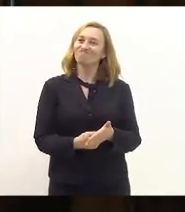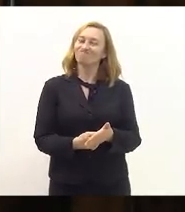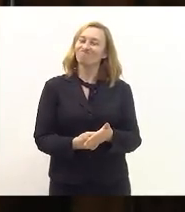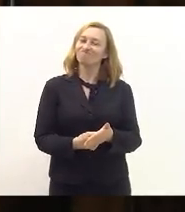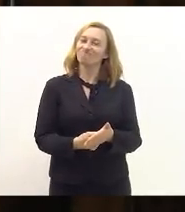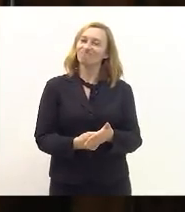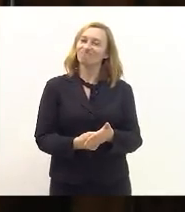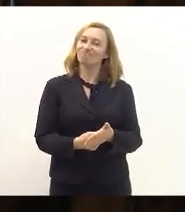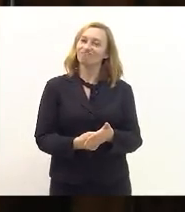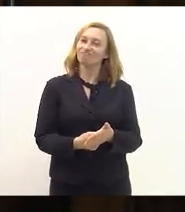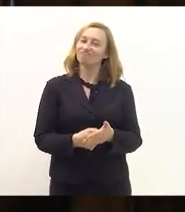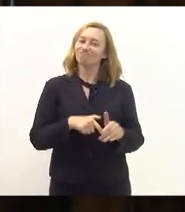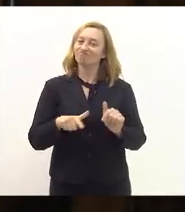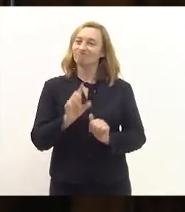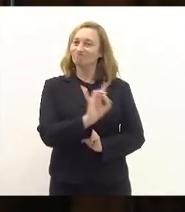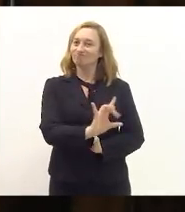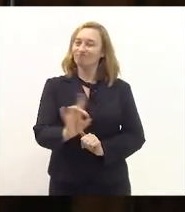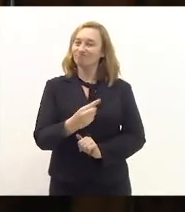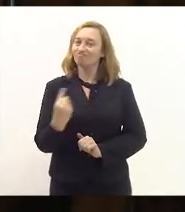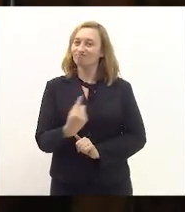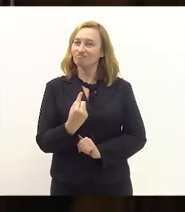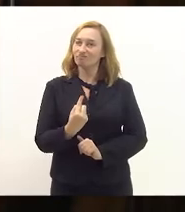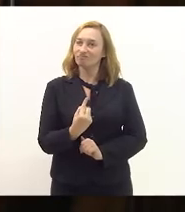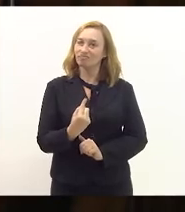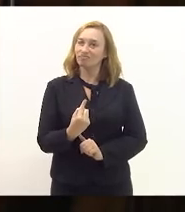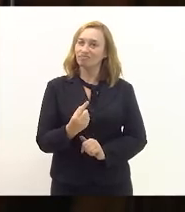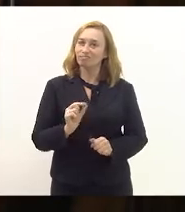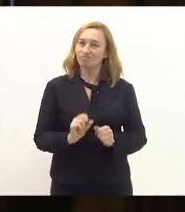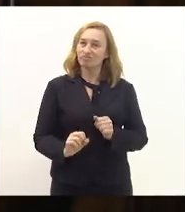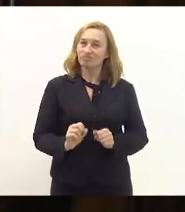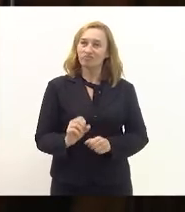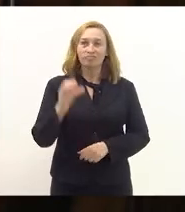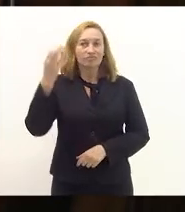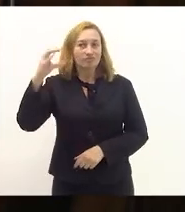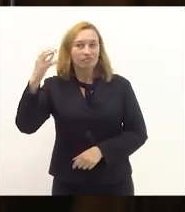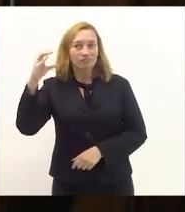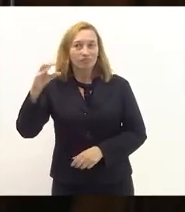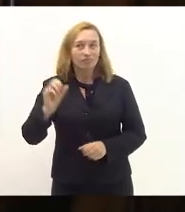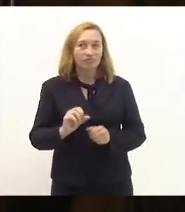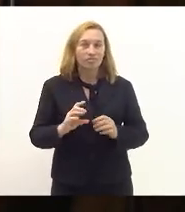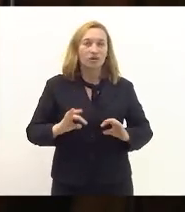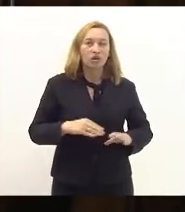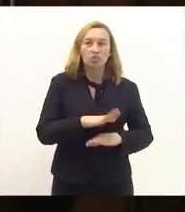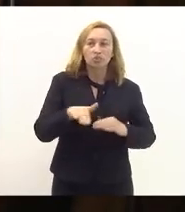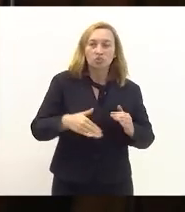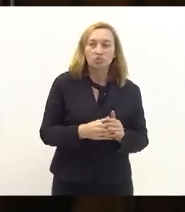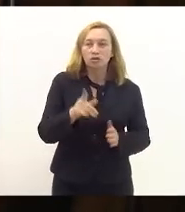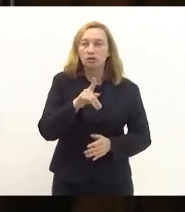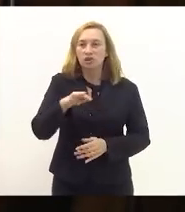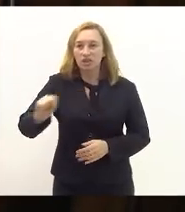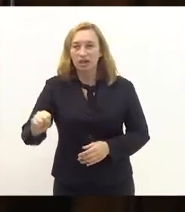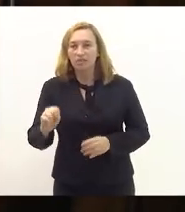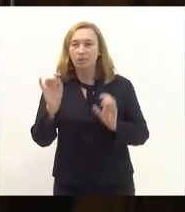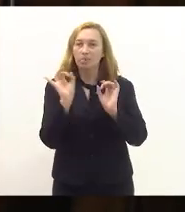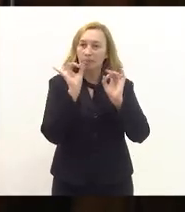um de nós vamos resgatar, como fizemos em Niterói, todos os CIEPs que estão